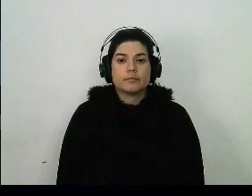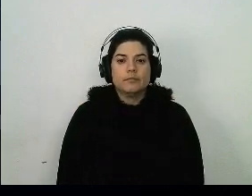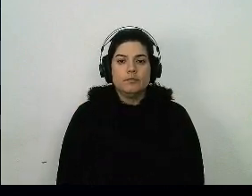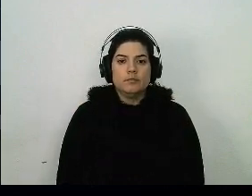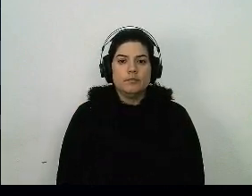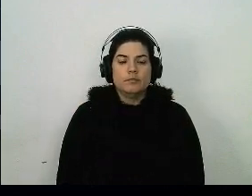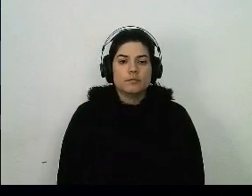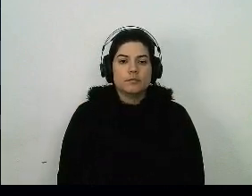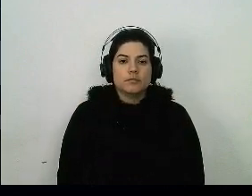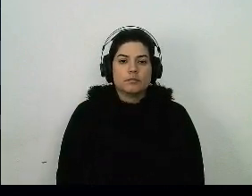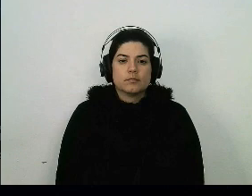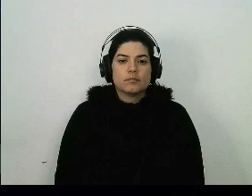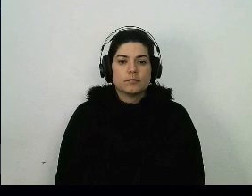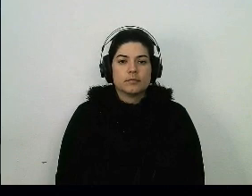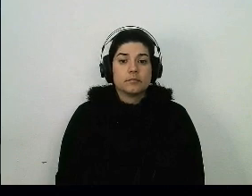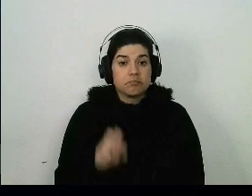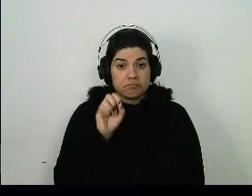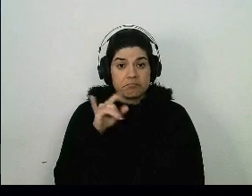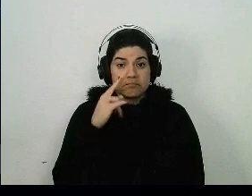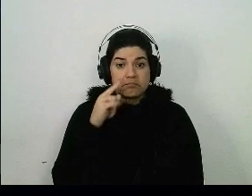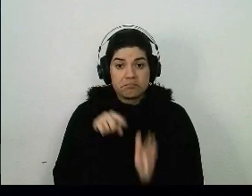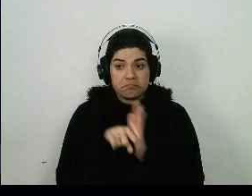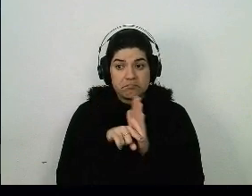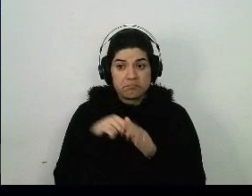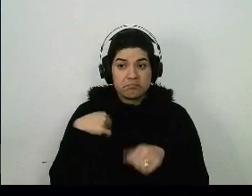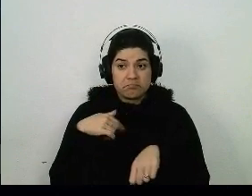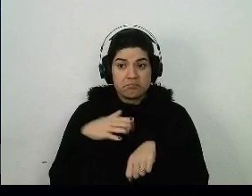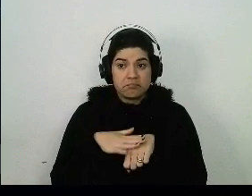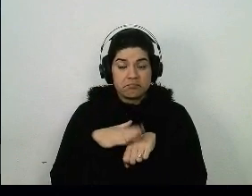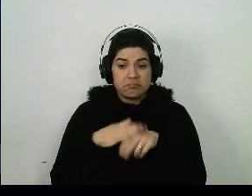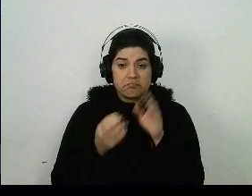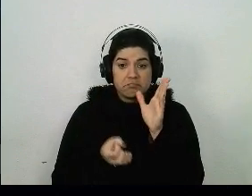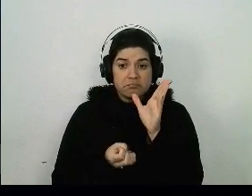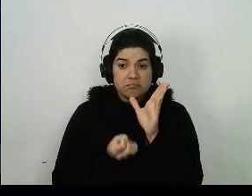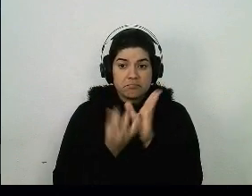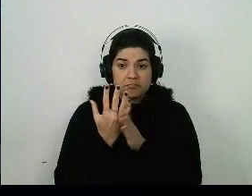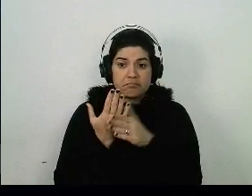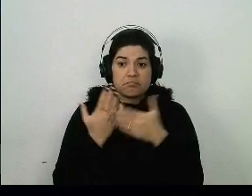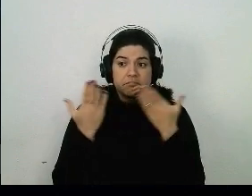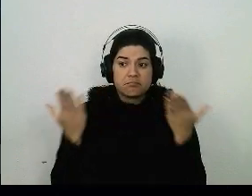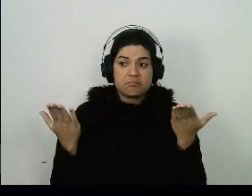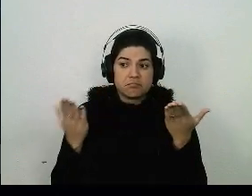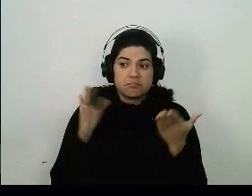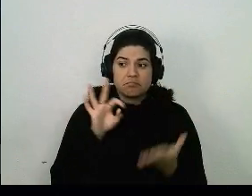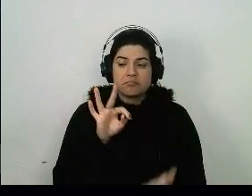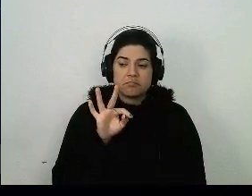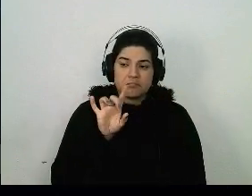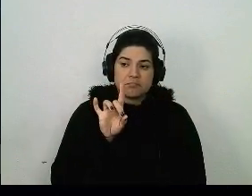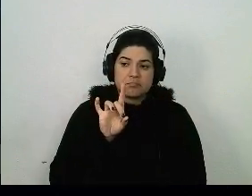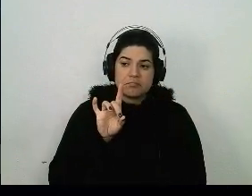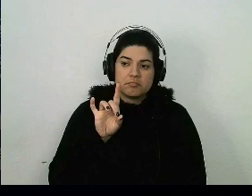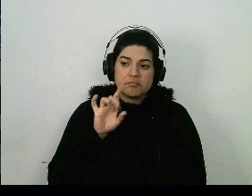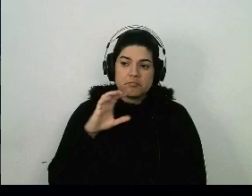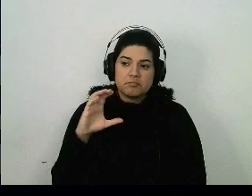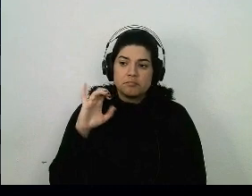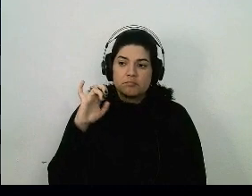Se eu verificar o que eu criei, cadê ele? TDC Hino.